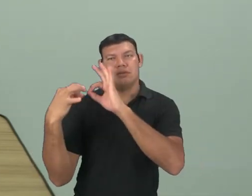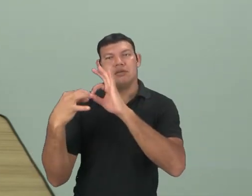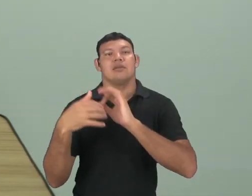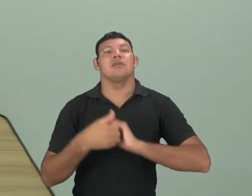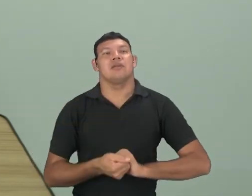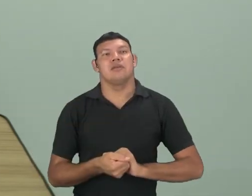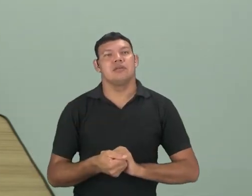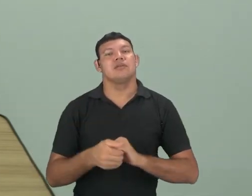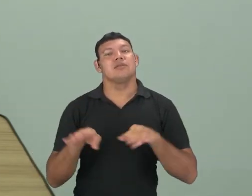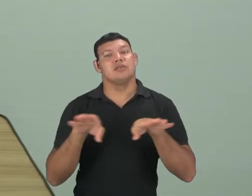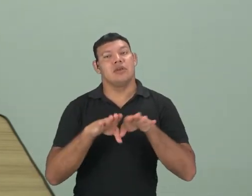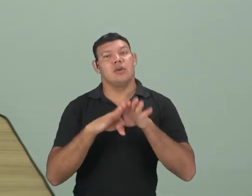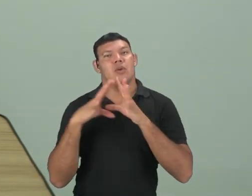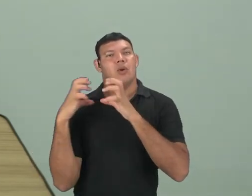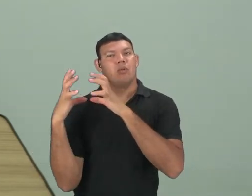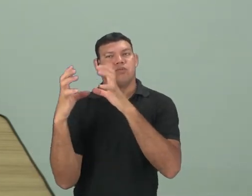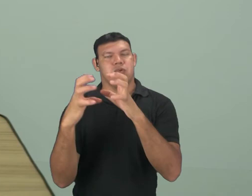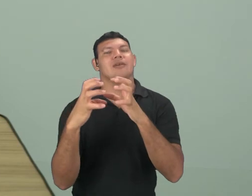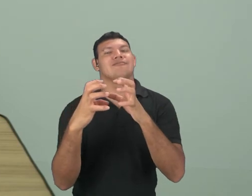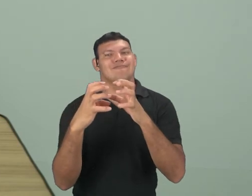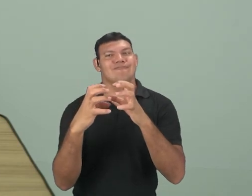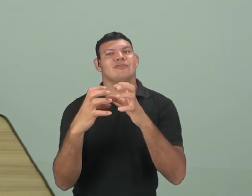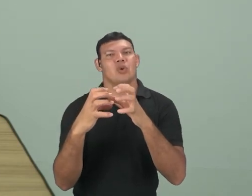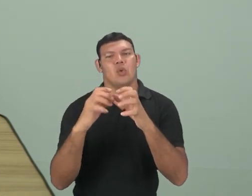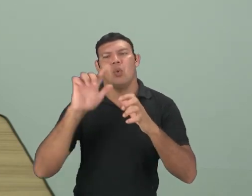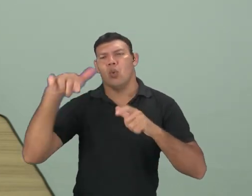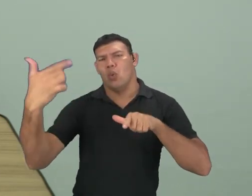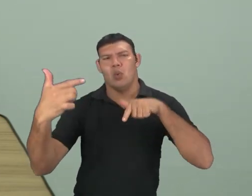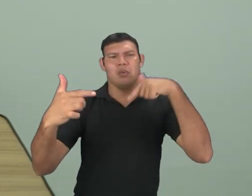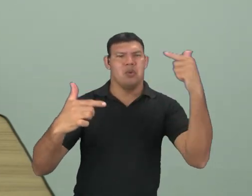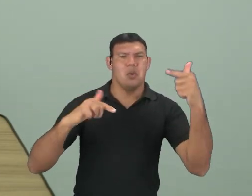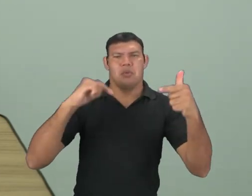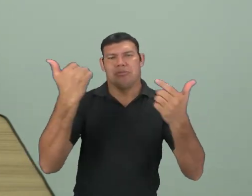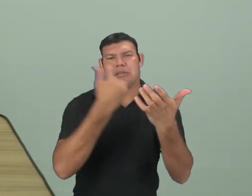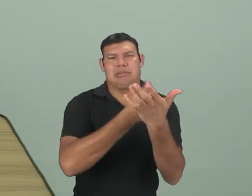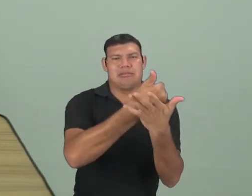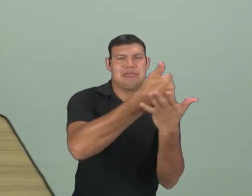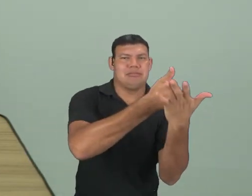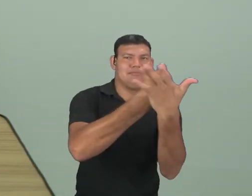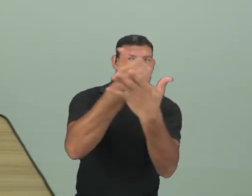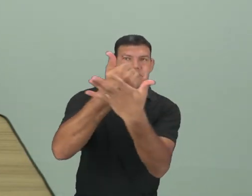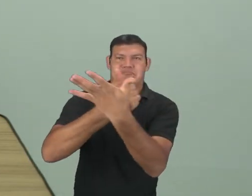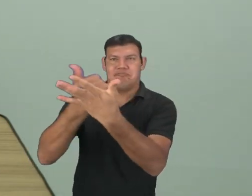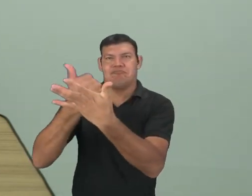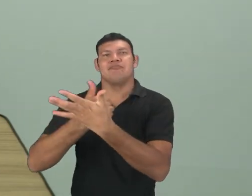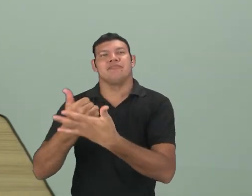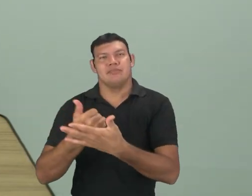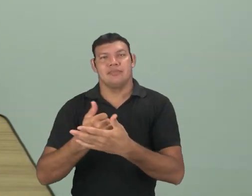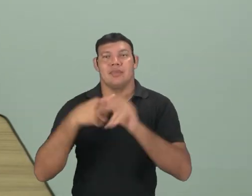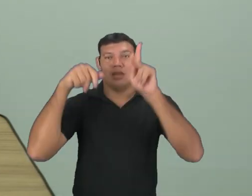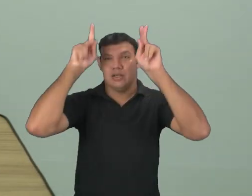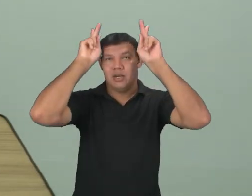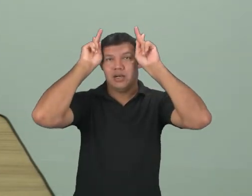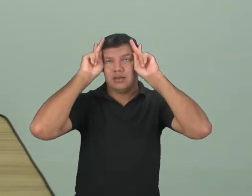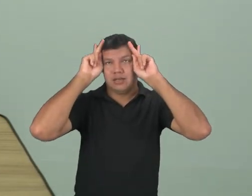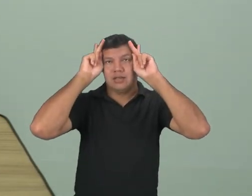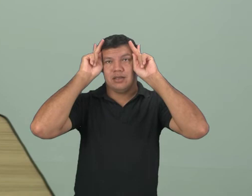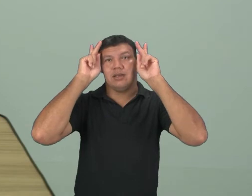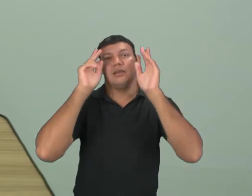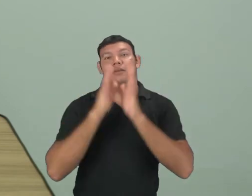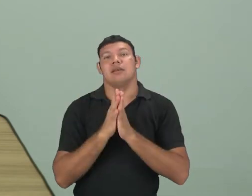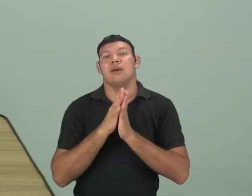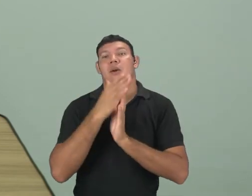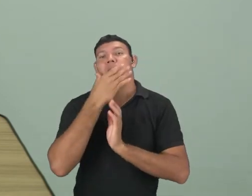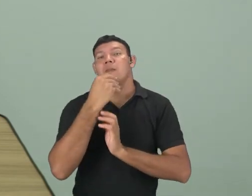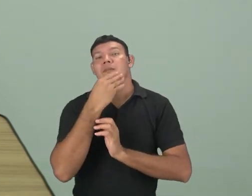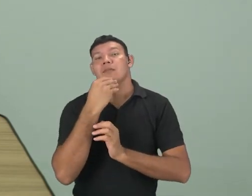os conflitos que podem, um conflito gera um outro conflito, como nós vimos, né, na princesa, no príncipe que